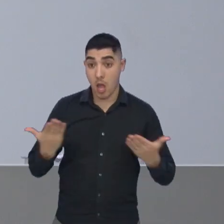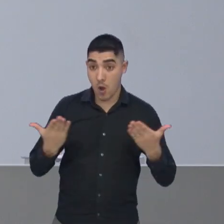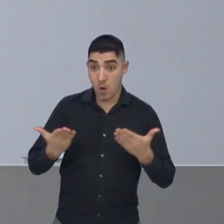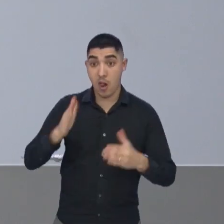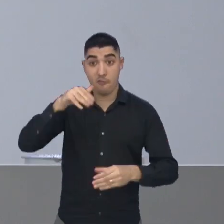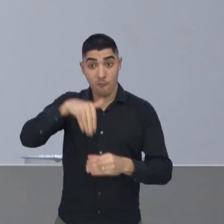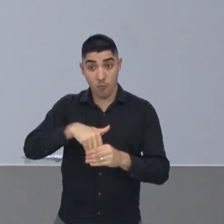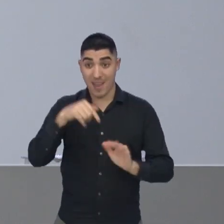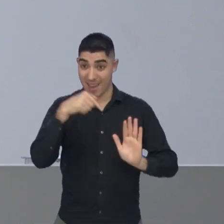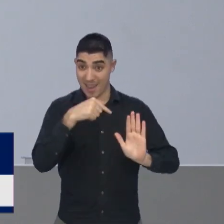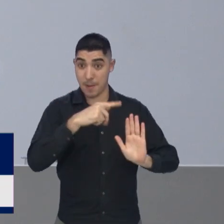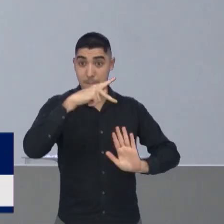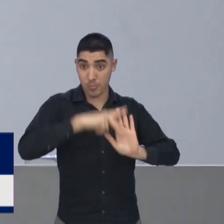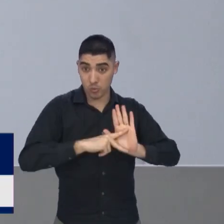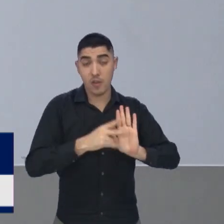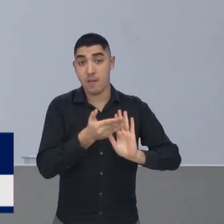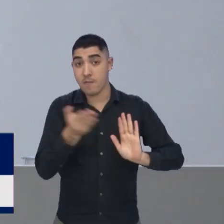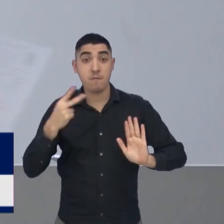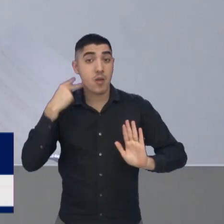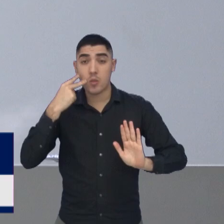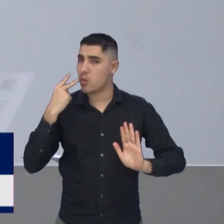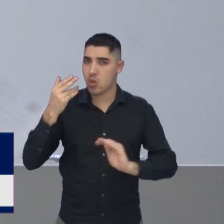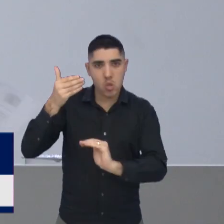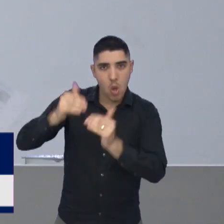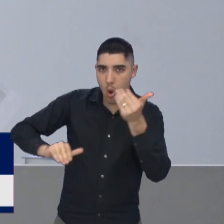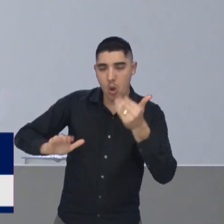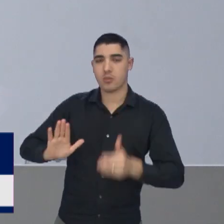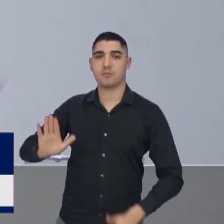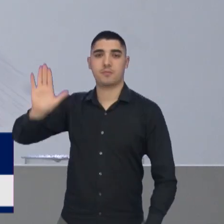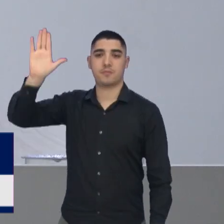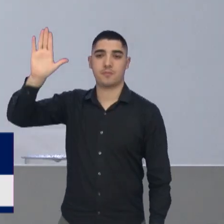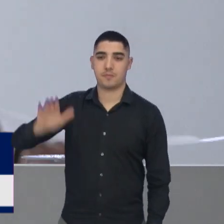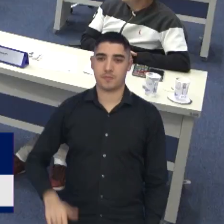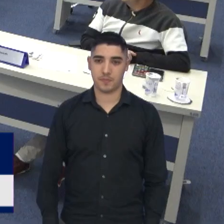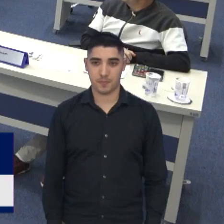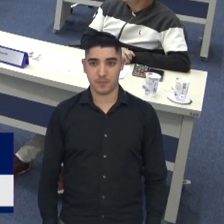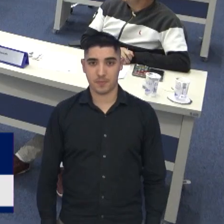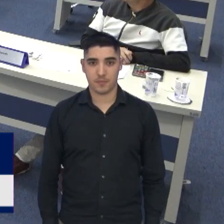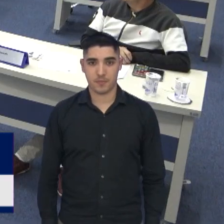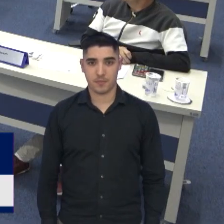o projeto. Vereadores favoráveis permaneçam como estão, os contrários que se manifestem.